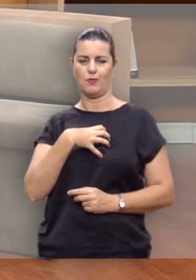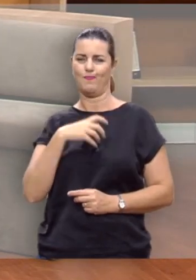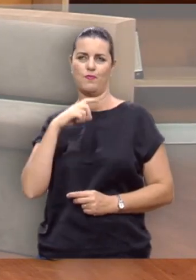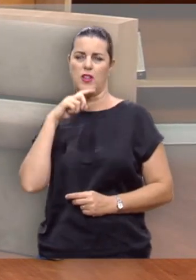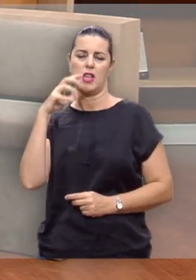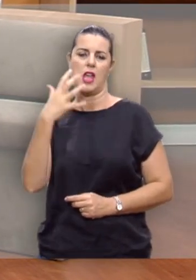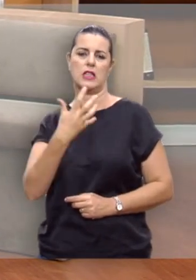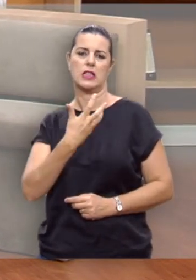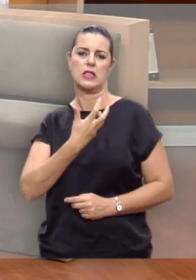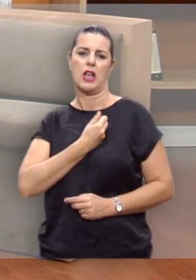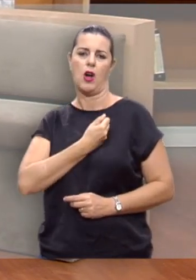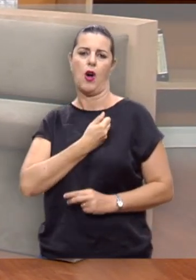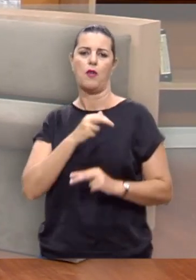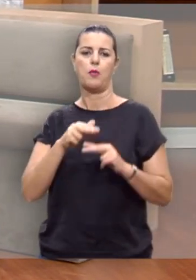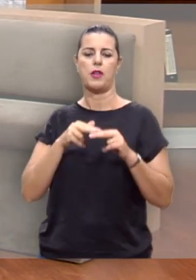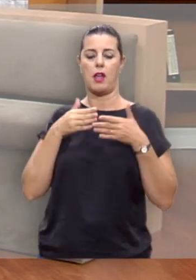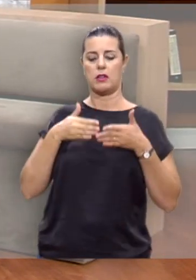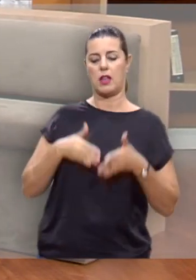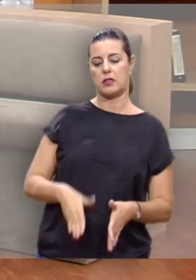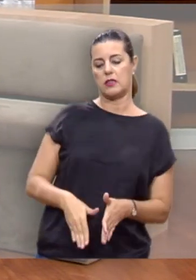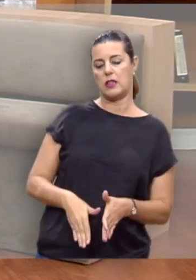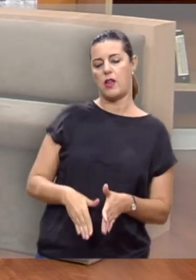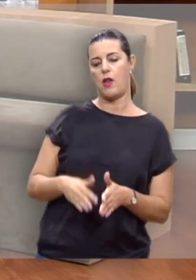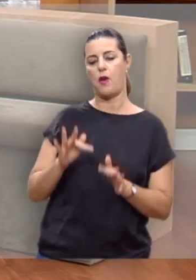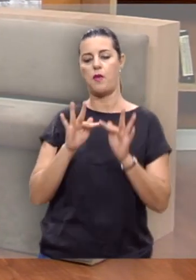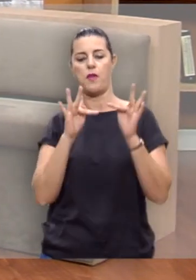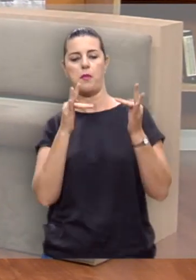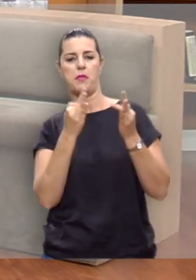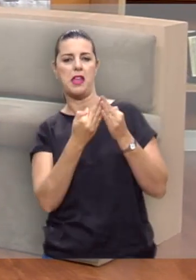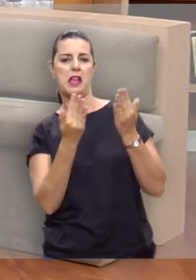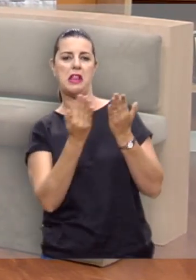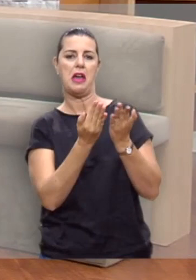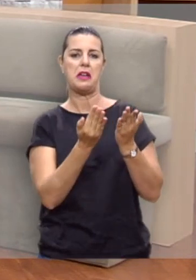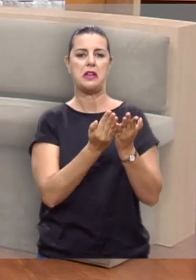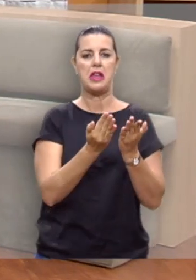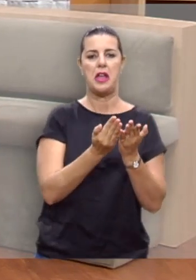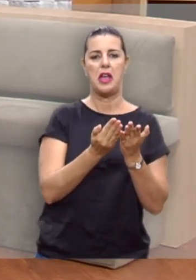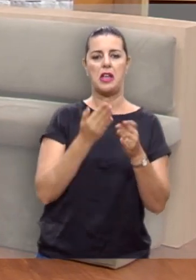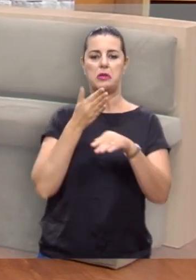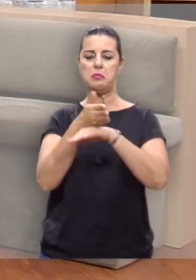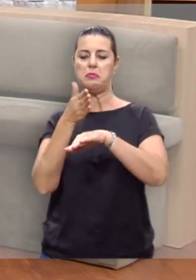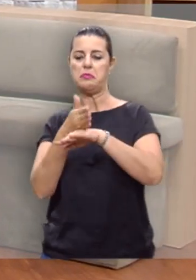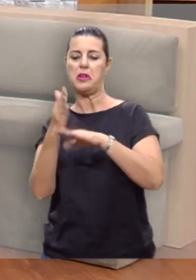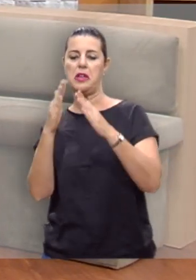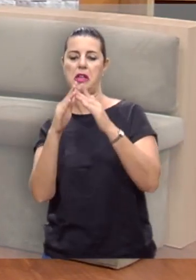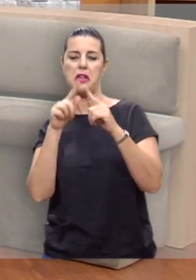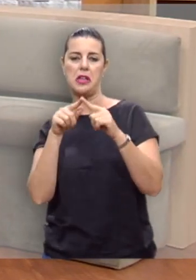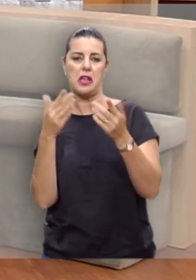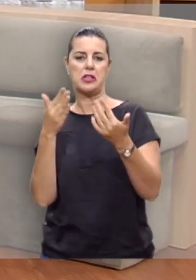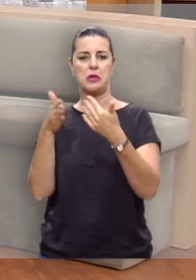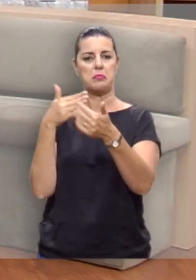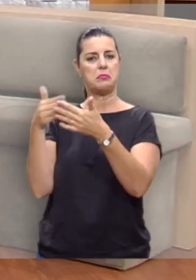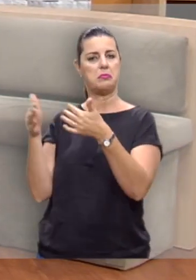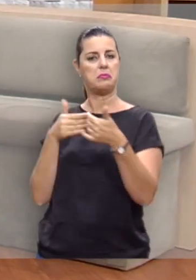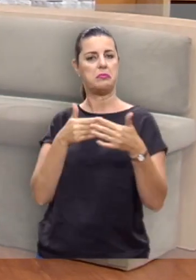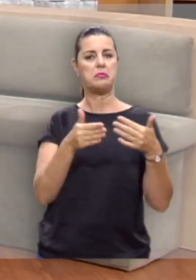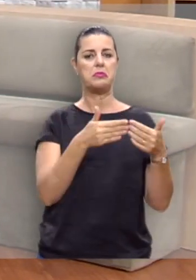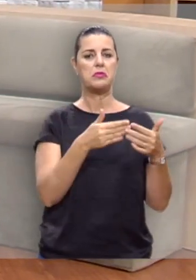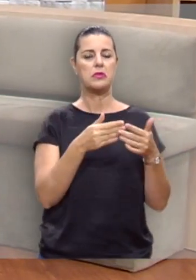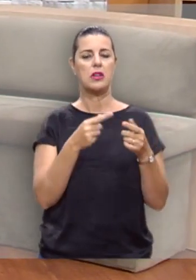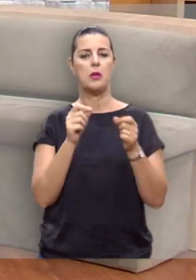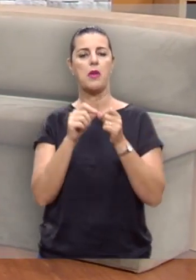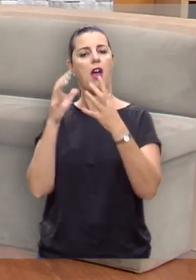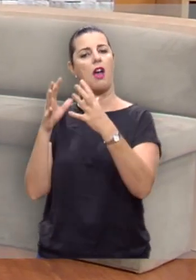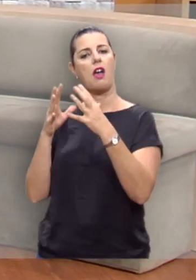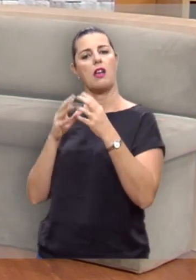é salvo porque nasceu na família A ou na família B, ou porque frequenta a igreja A ou a igreja B,